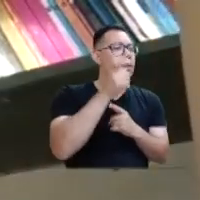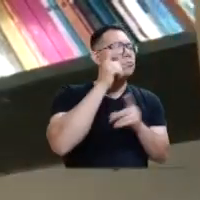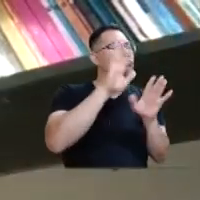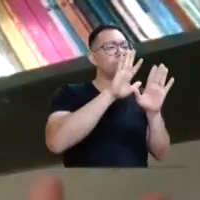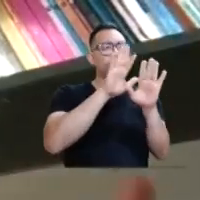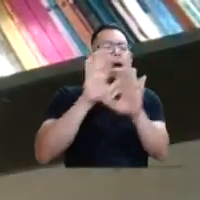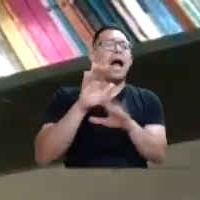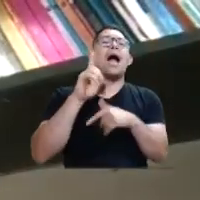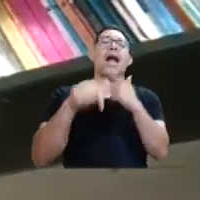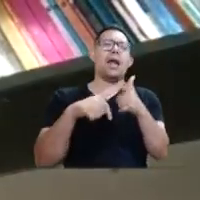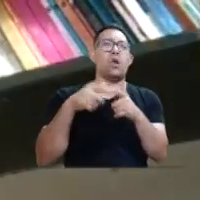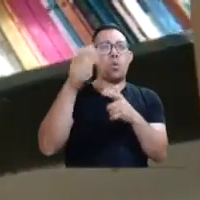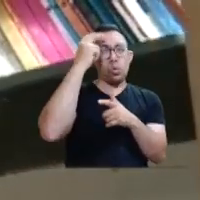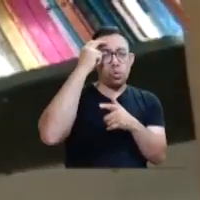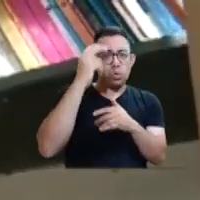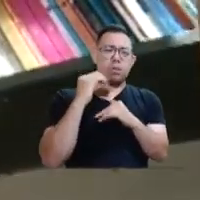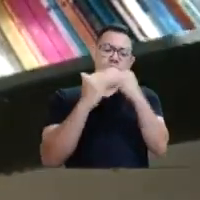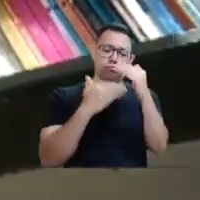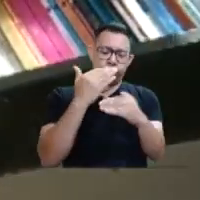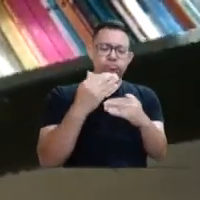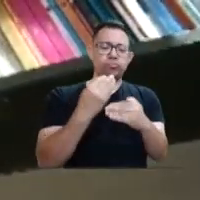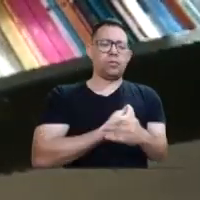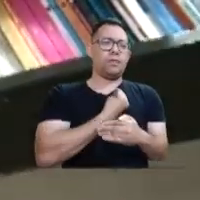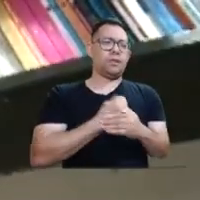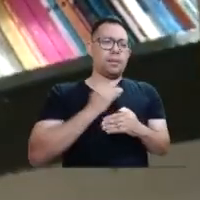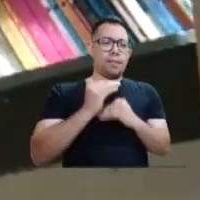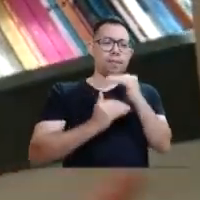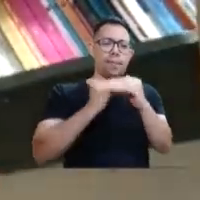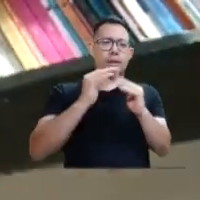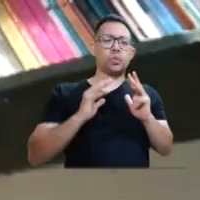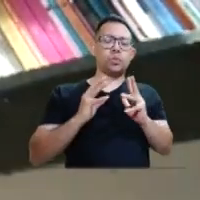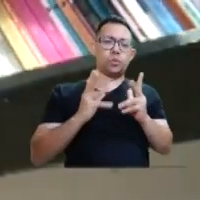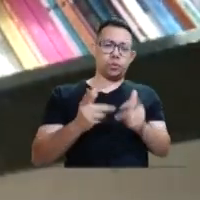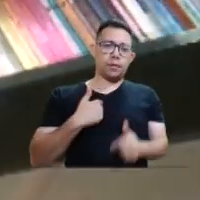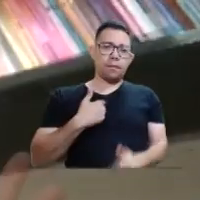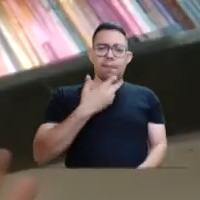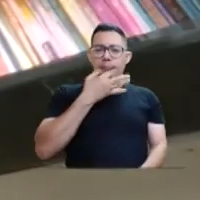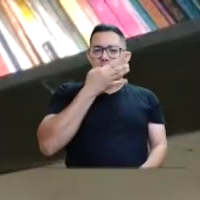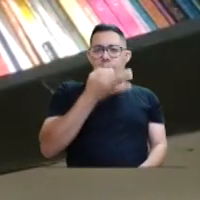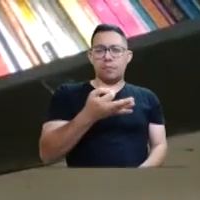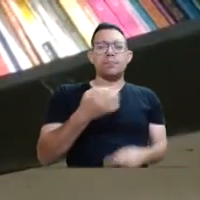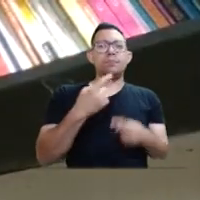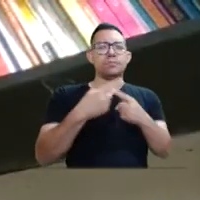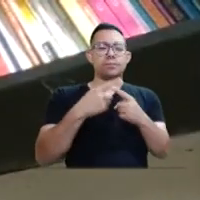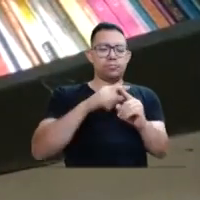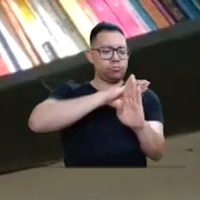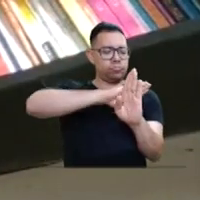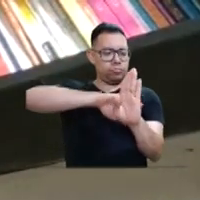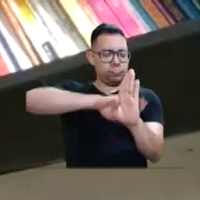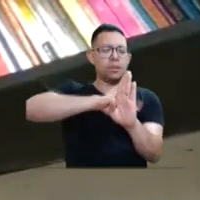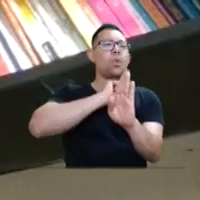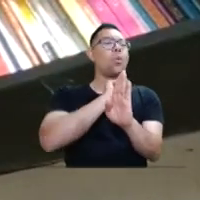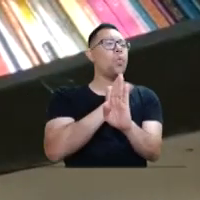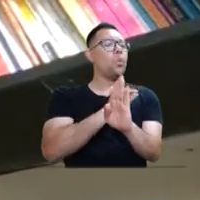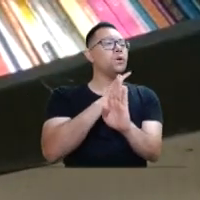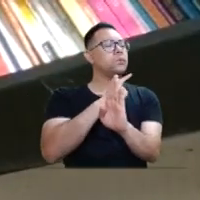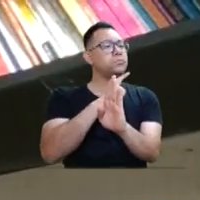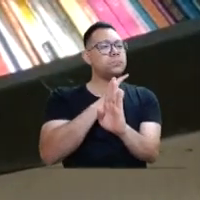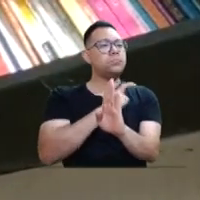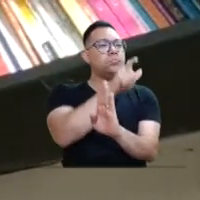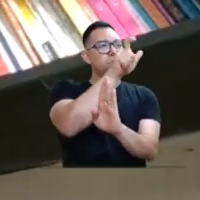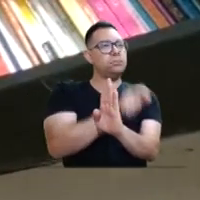partir de uma empresa, a videolocadora, mas com requinte da seleção das imagens. Eu digo isso porque por trás da